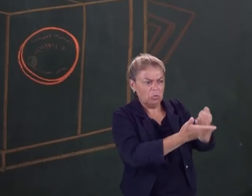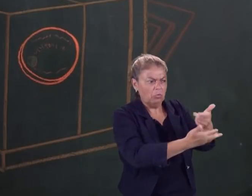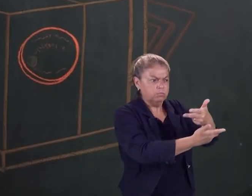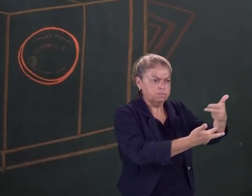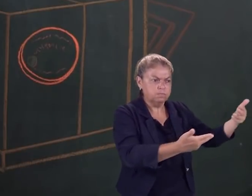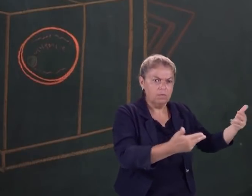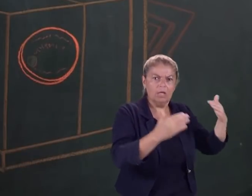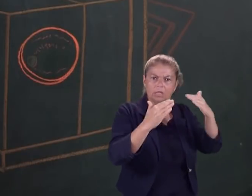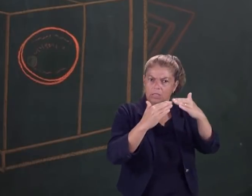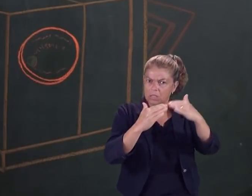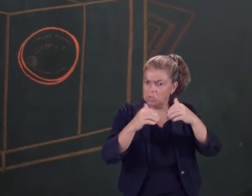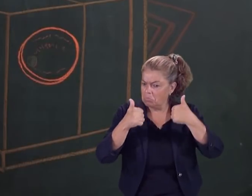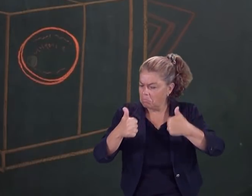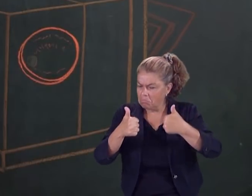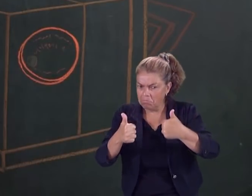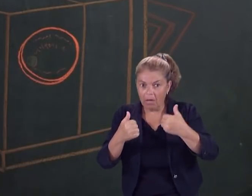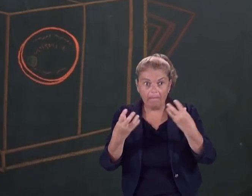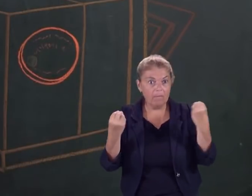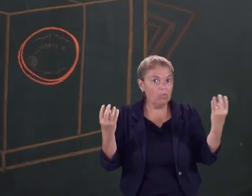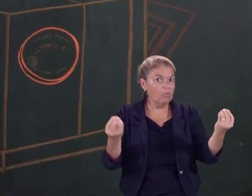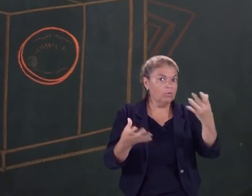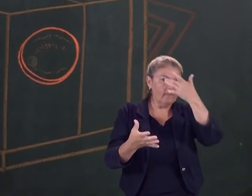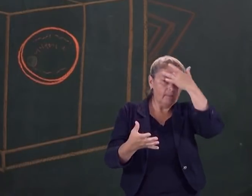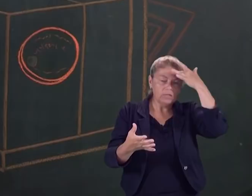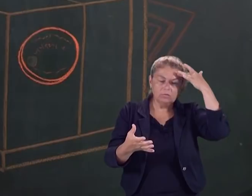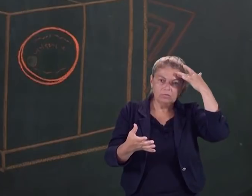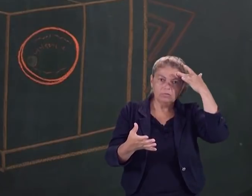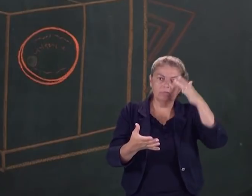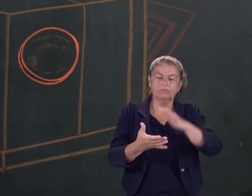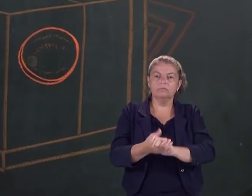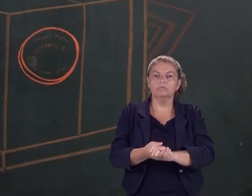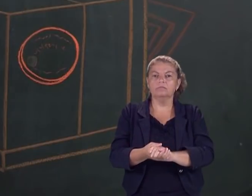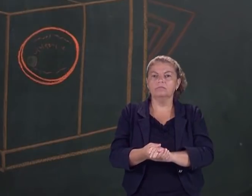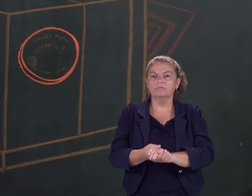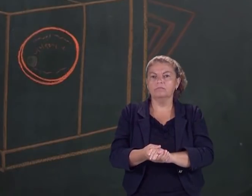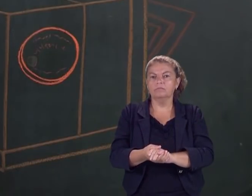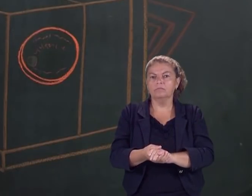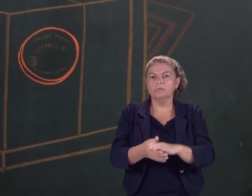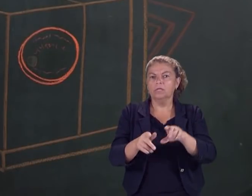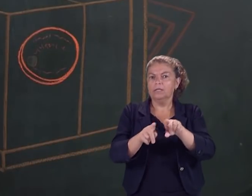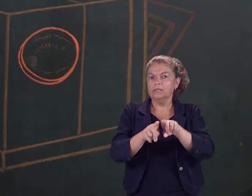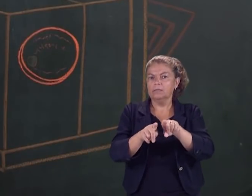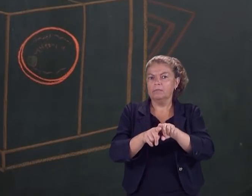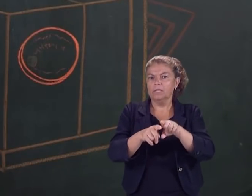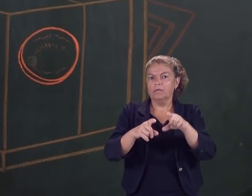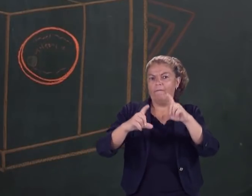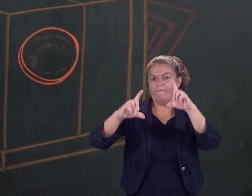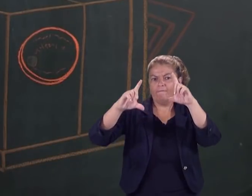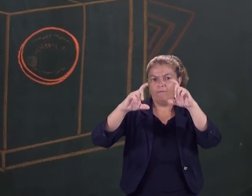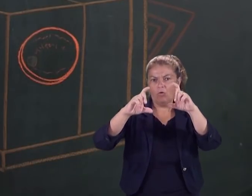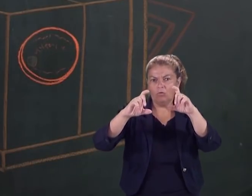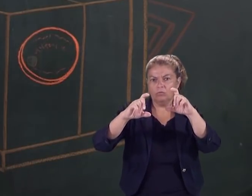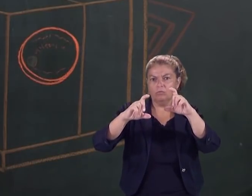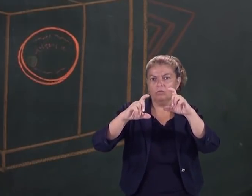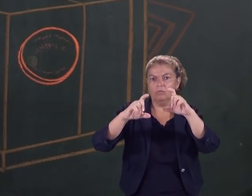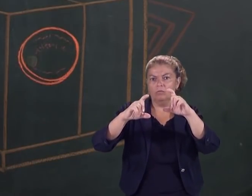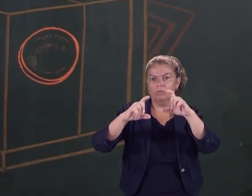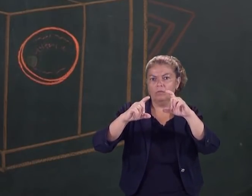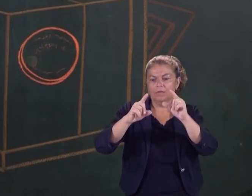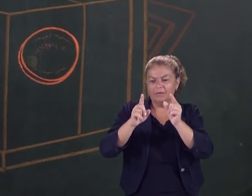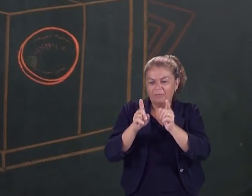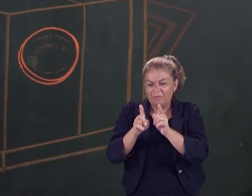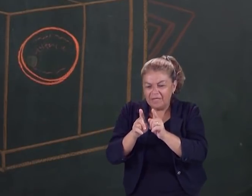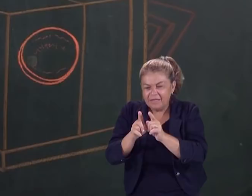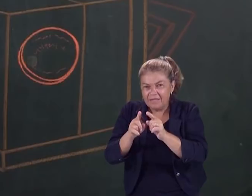Ficou um processo mais prático. Por quê? Principalmente porque o rolo, né? A fotografia se revela muito rapidamente.